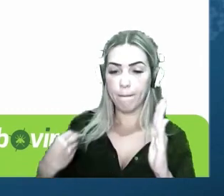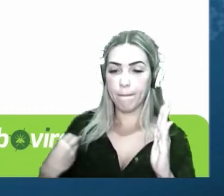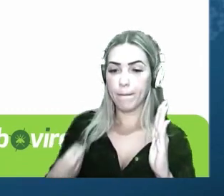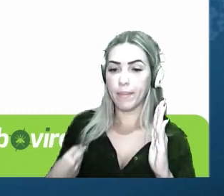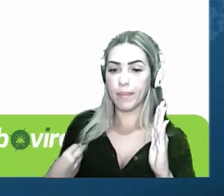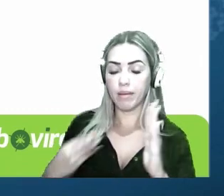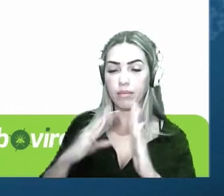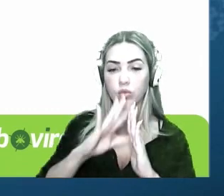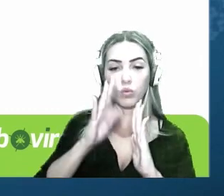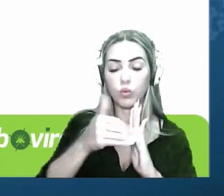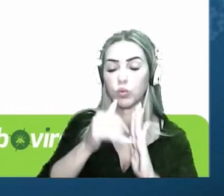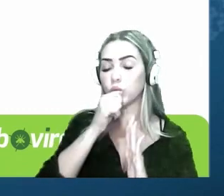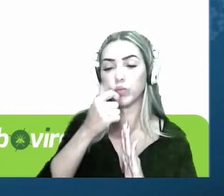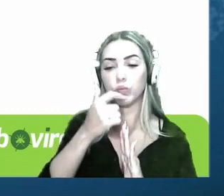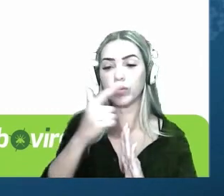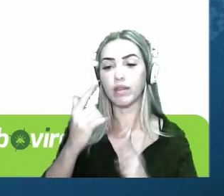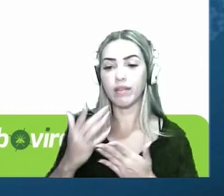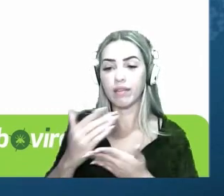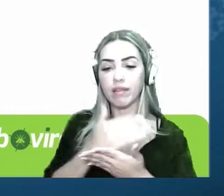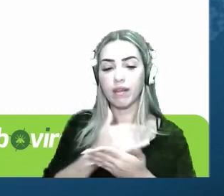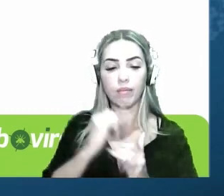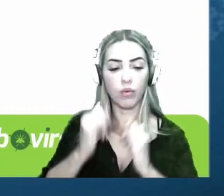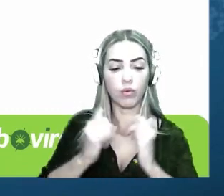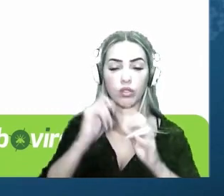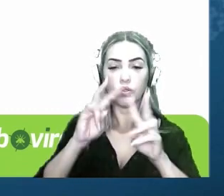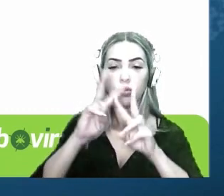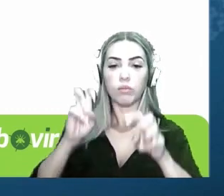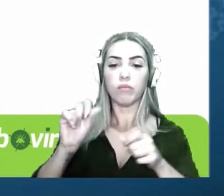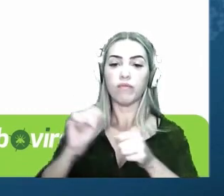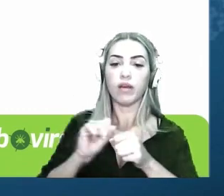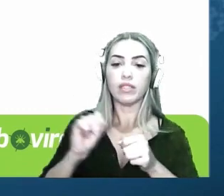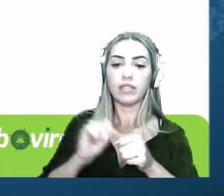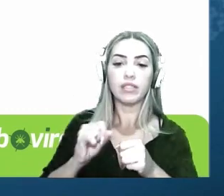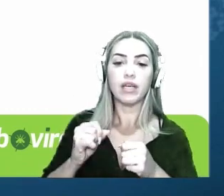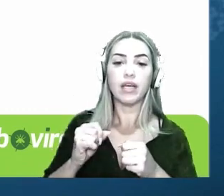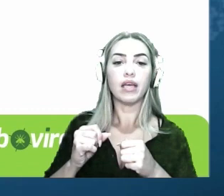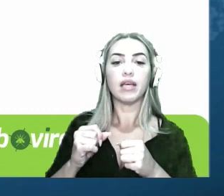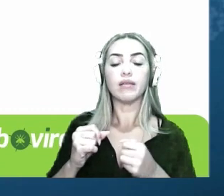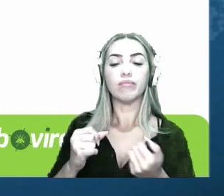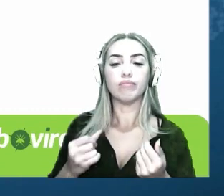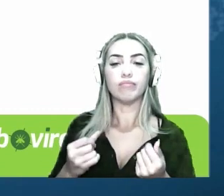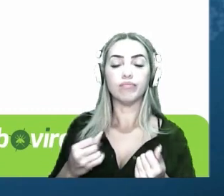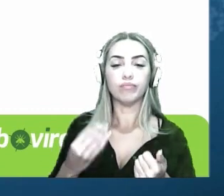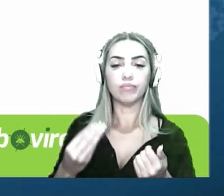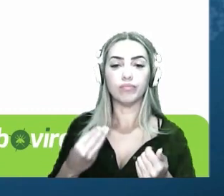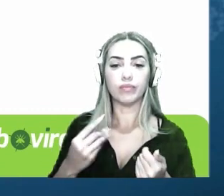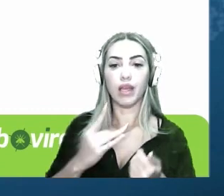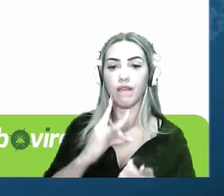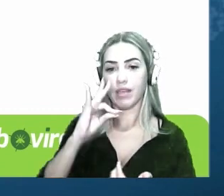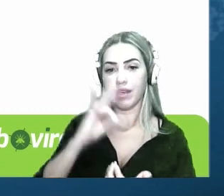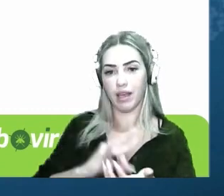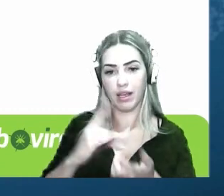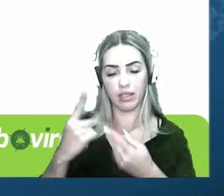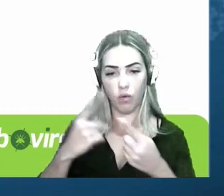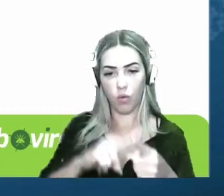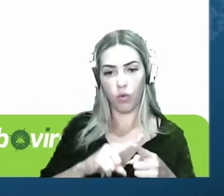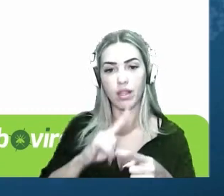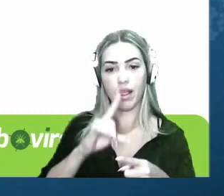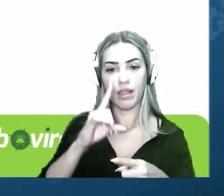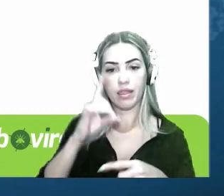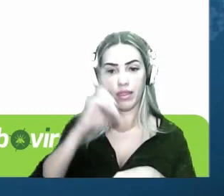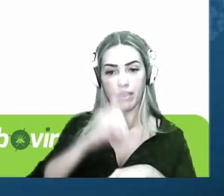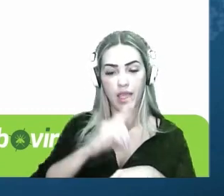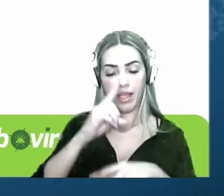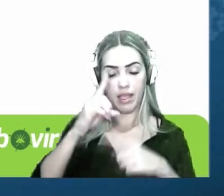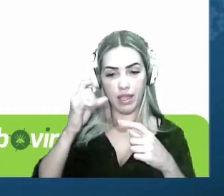dados estatisticamente significantes para fazer uma eficácia contra a dengue grave, mas quando a gente olha